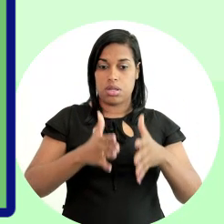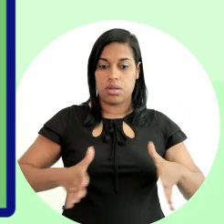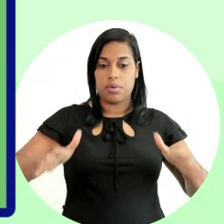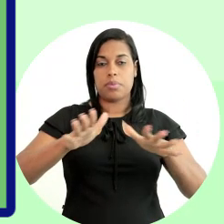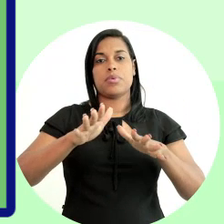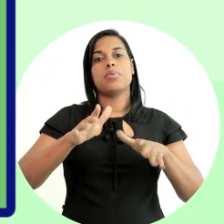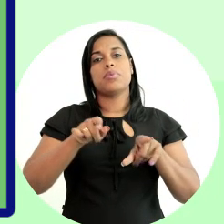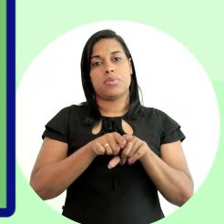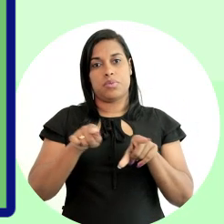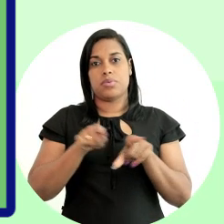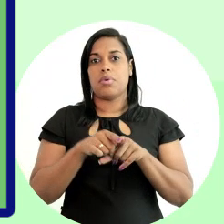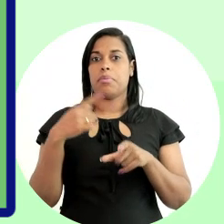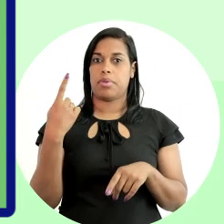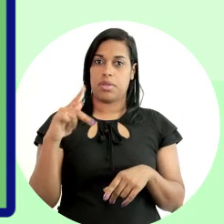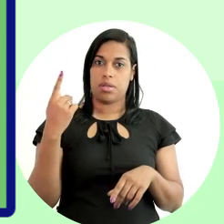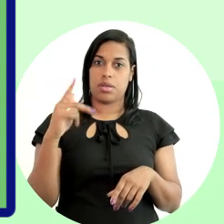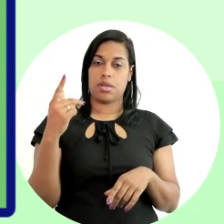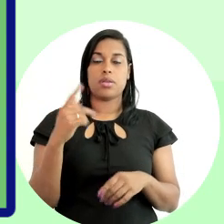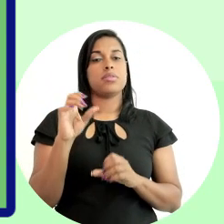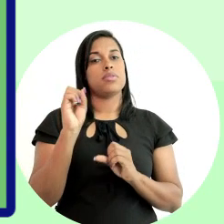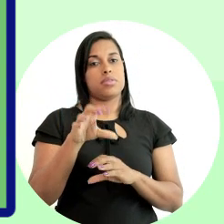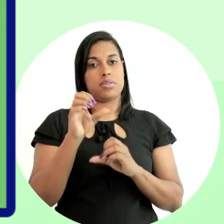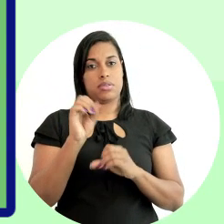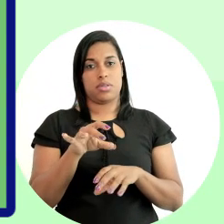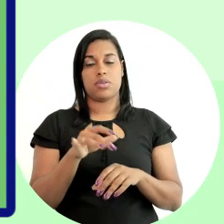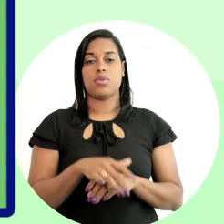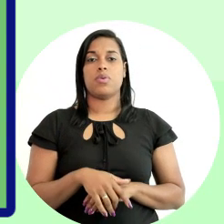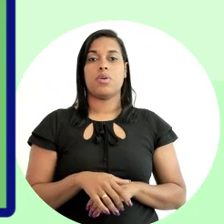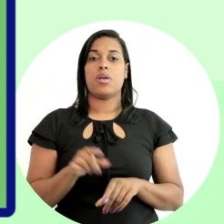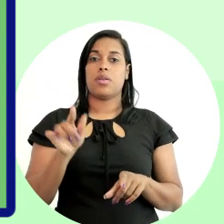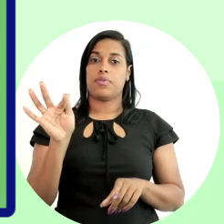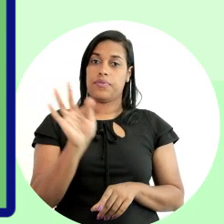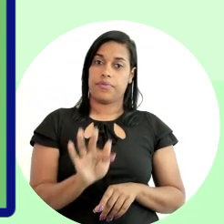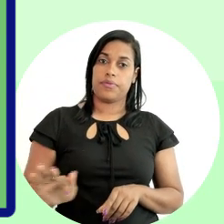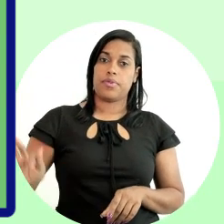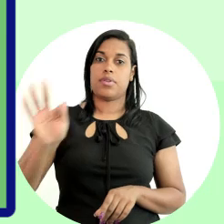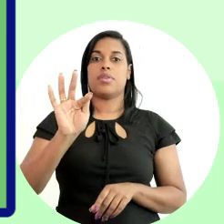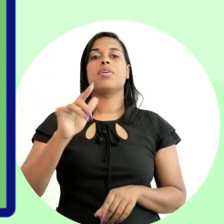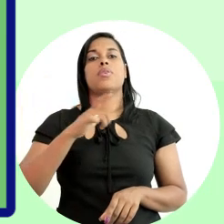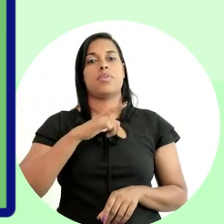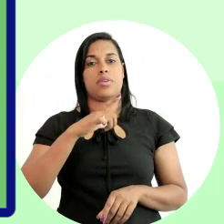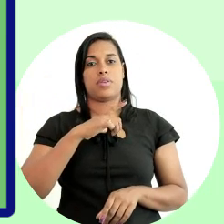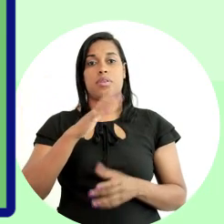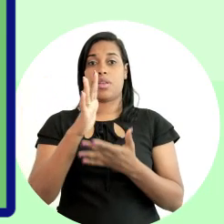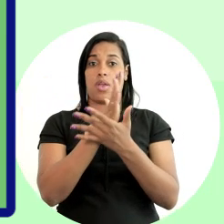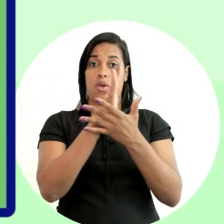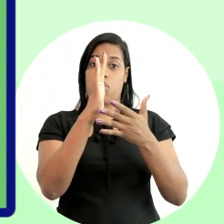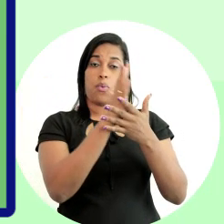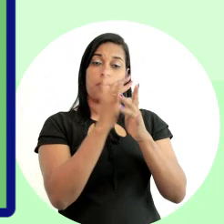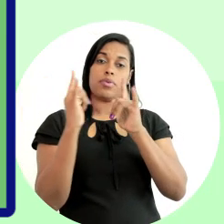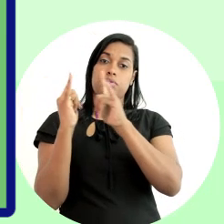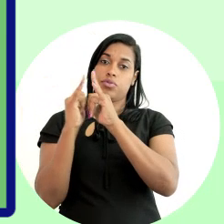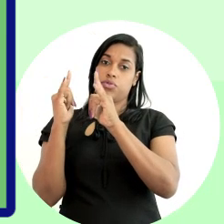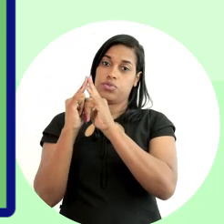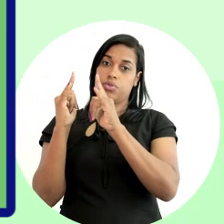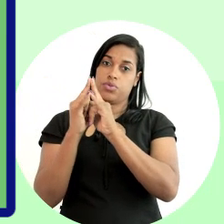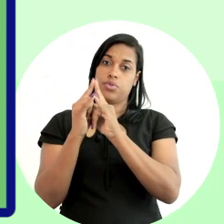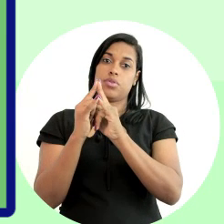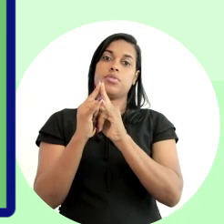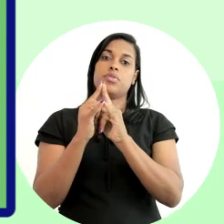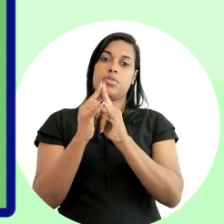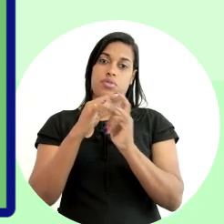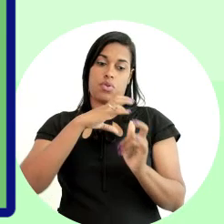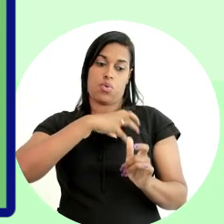público nessa etapa de ensino, e do governo federal, que tem algumas instituições